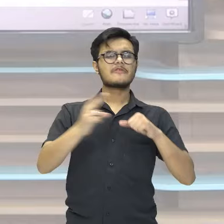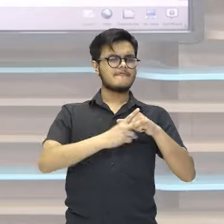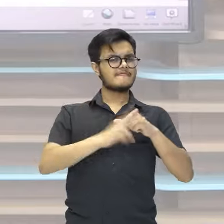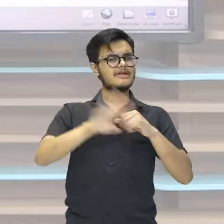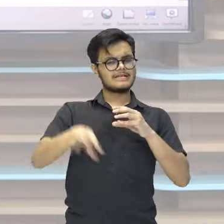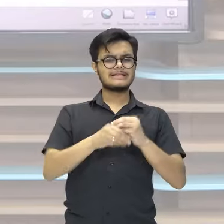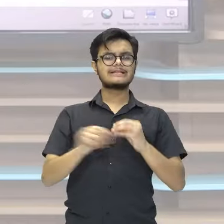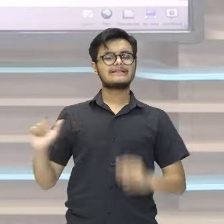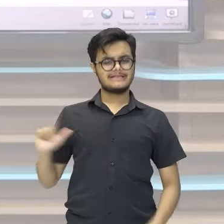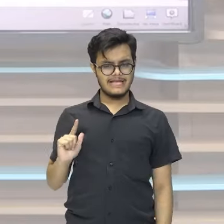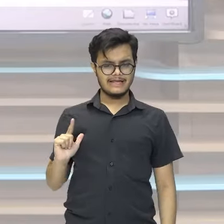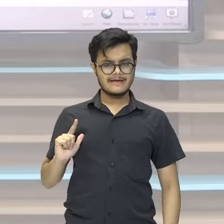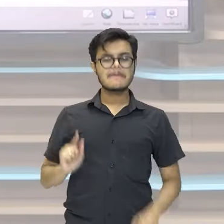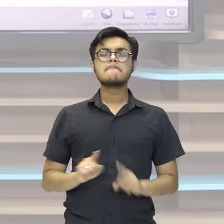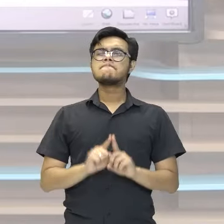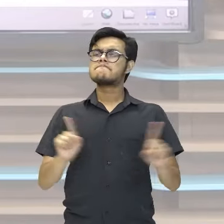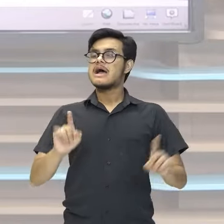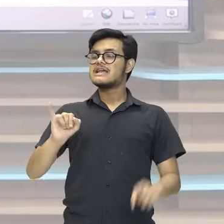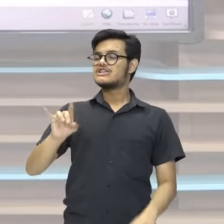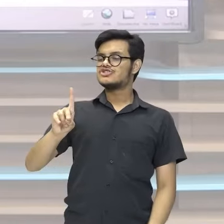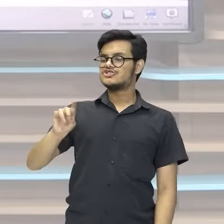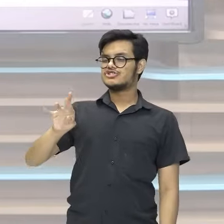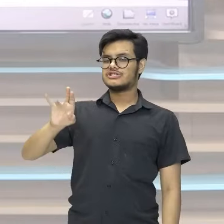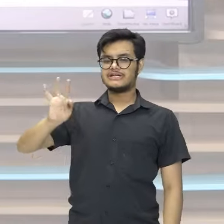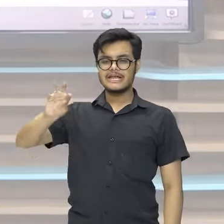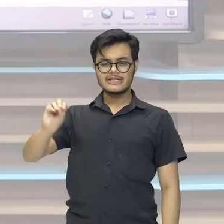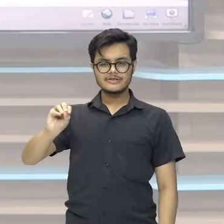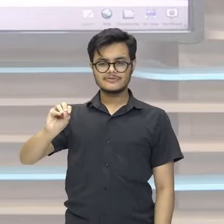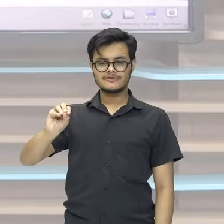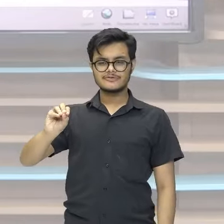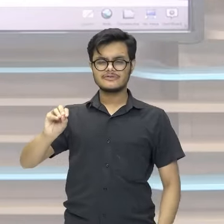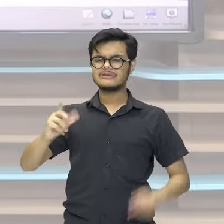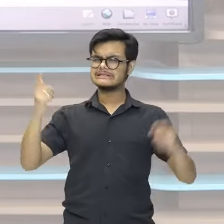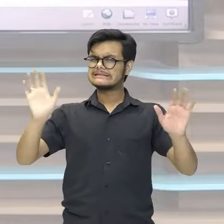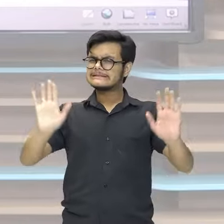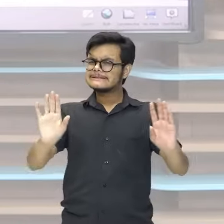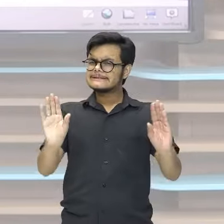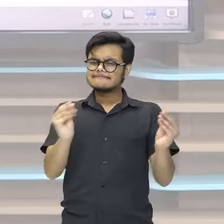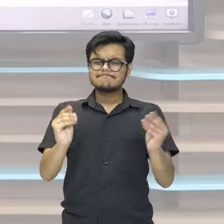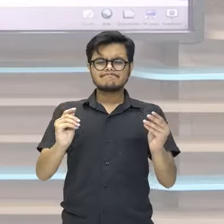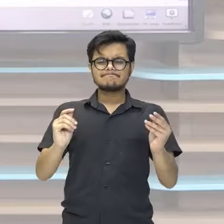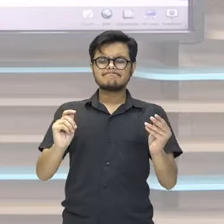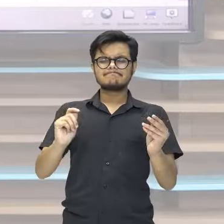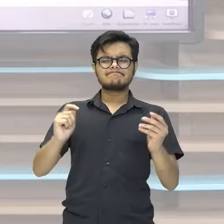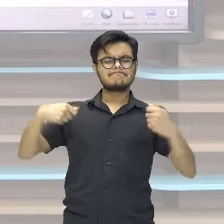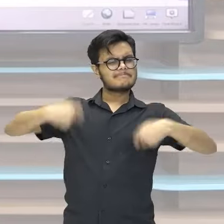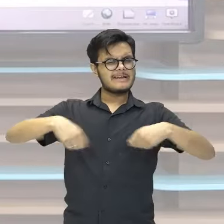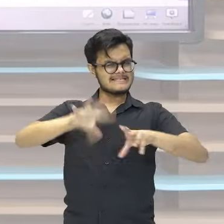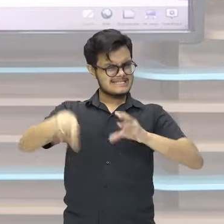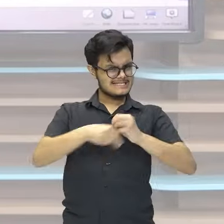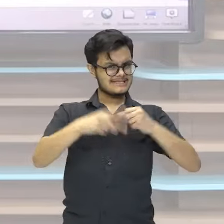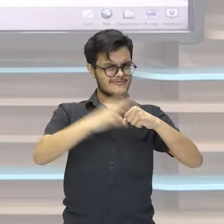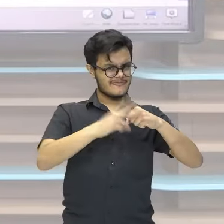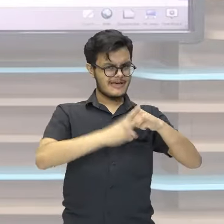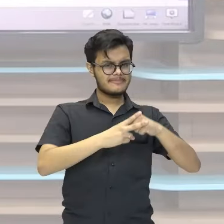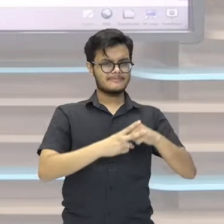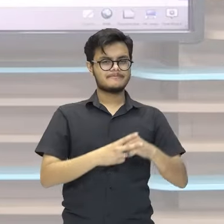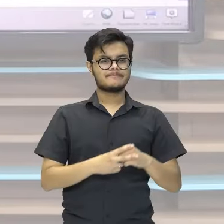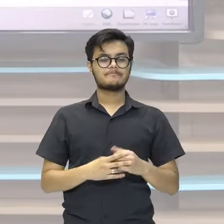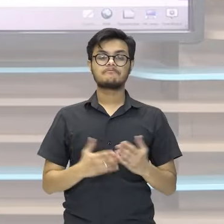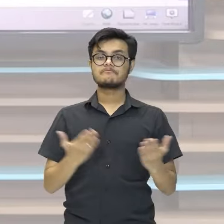complemento mas aí esse complemento tá dizendo Aí que há algo indireto o que que acontece por que que é indireto